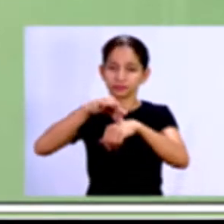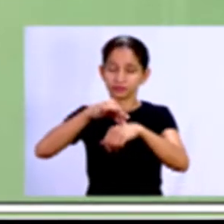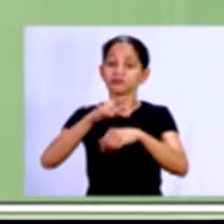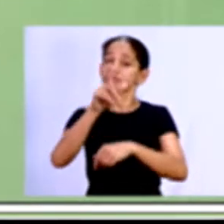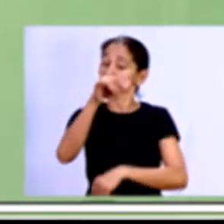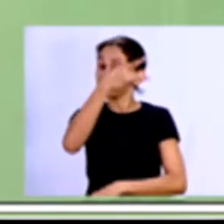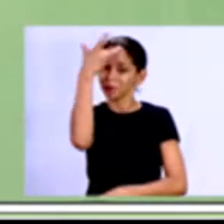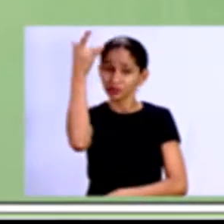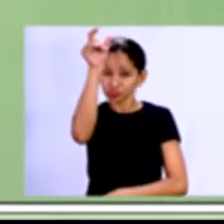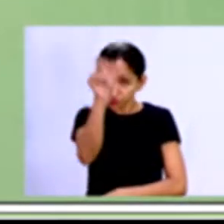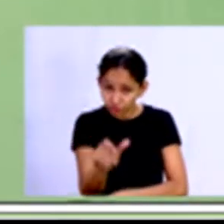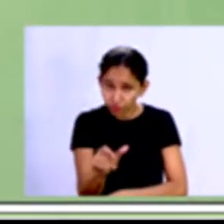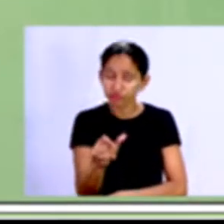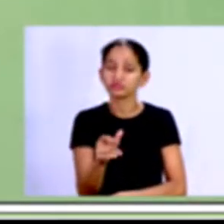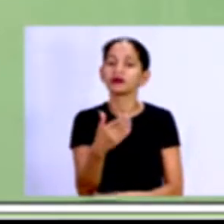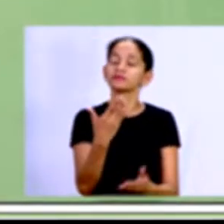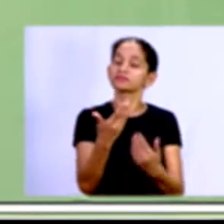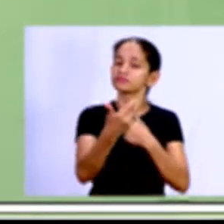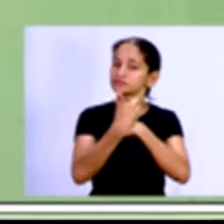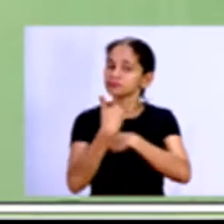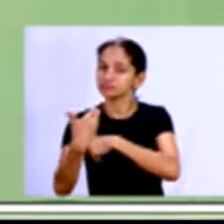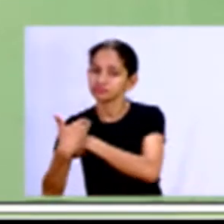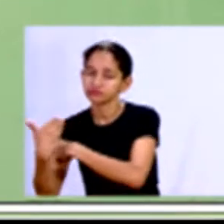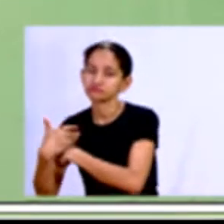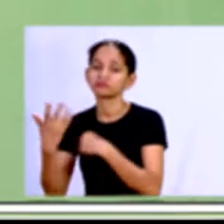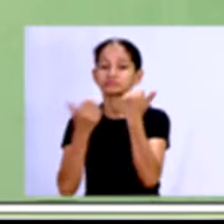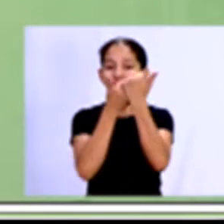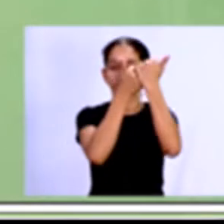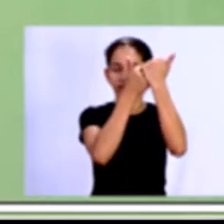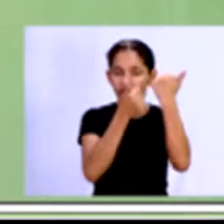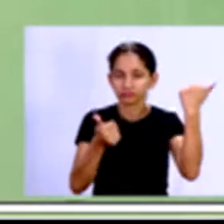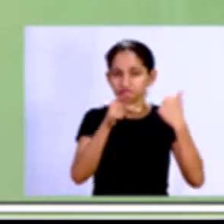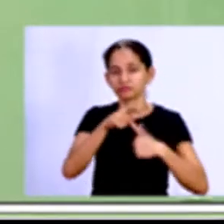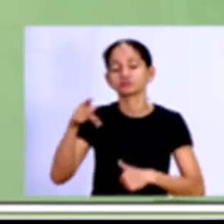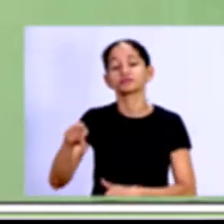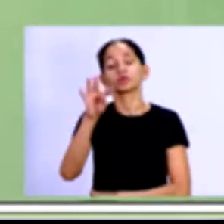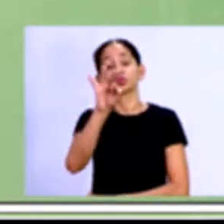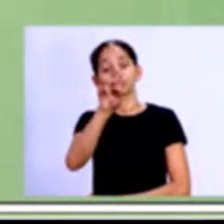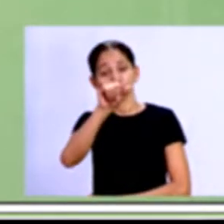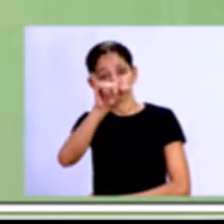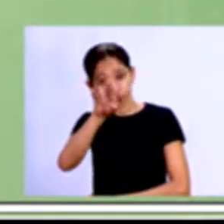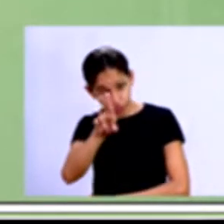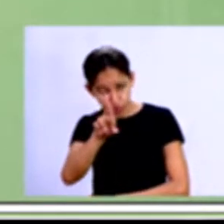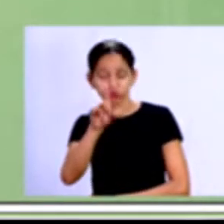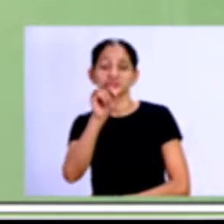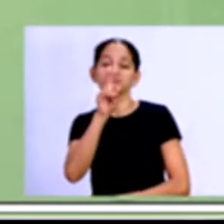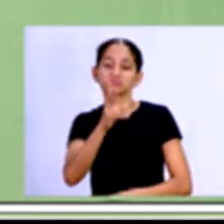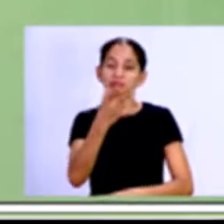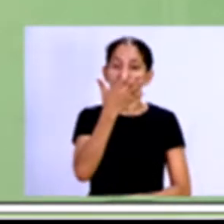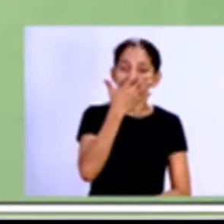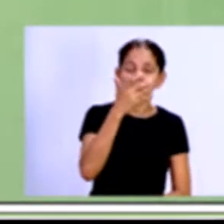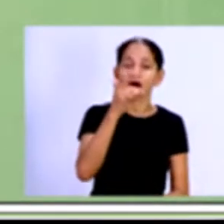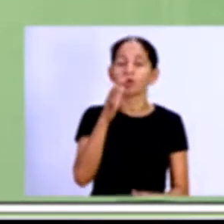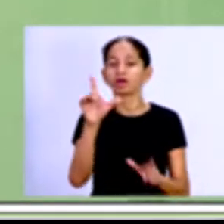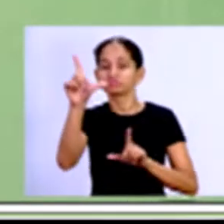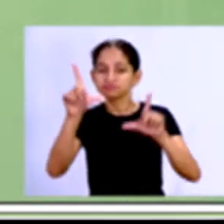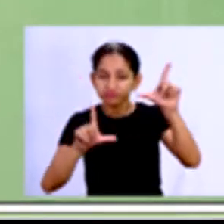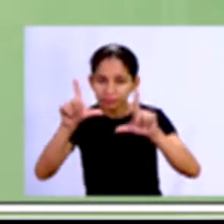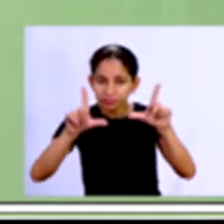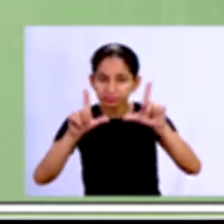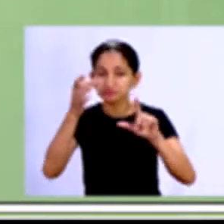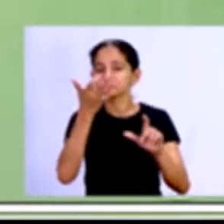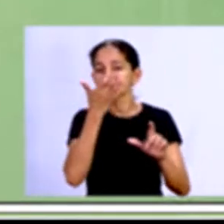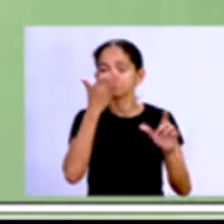para atendimento de estudantes com tutores, para aulas televisionadas,